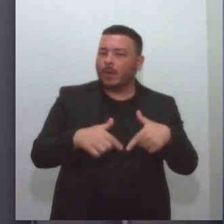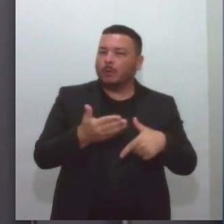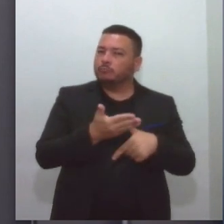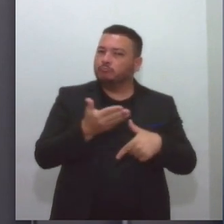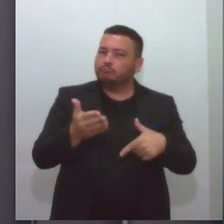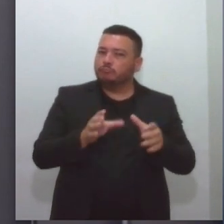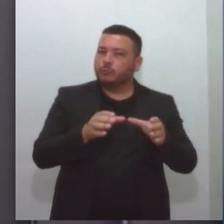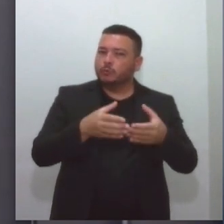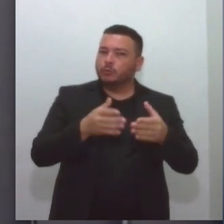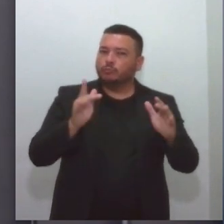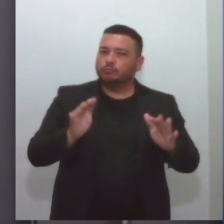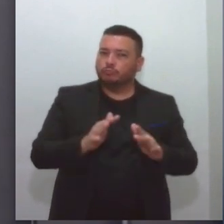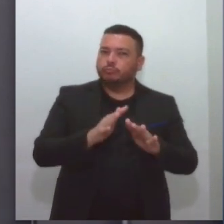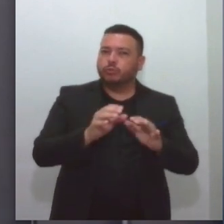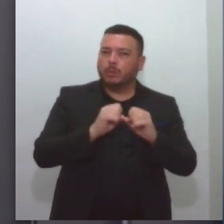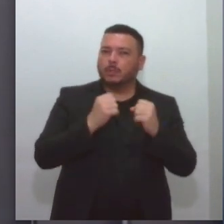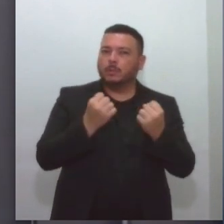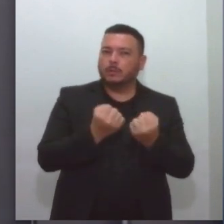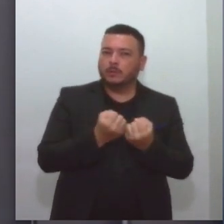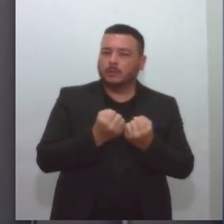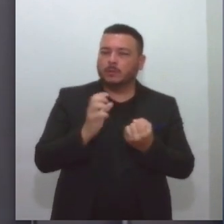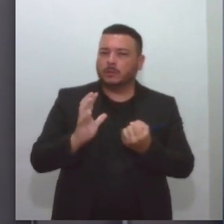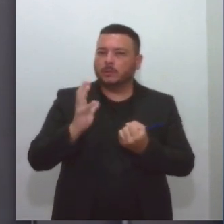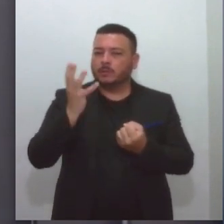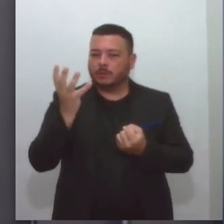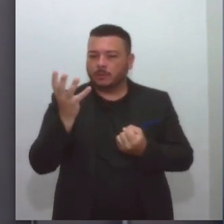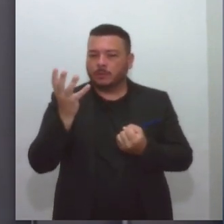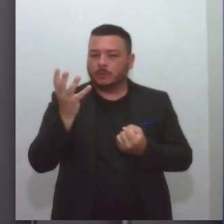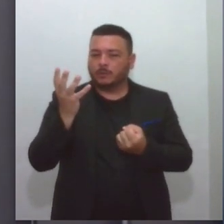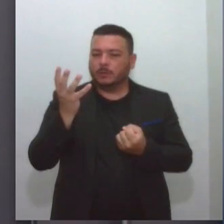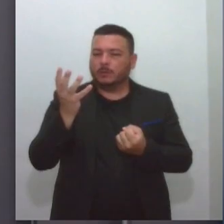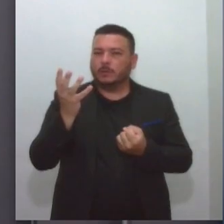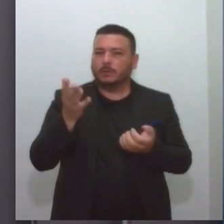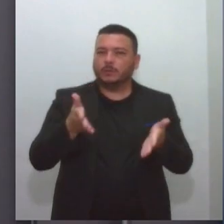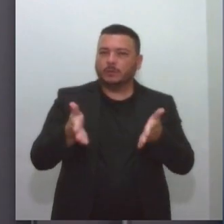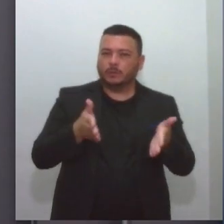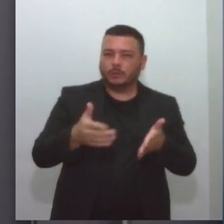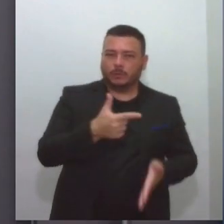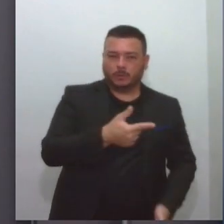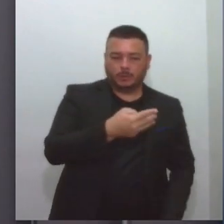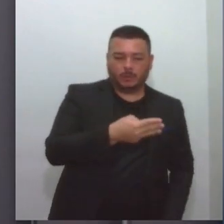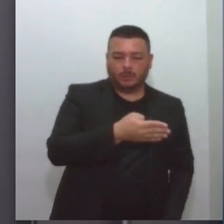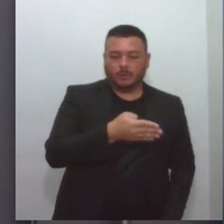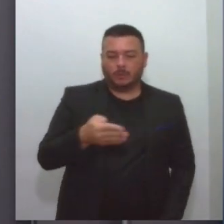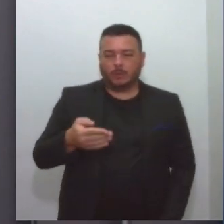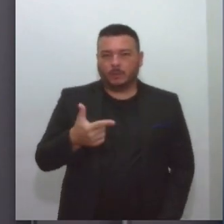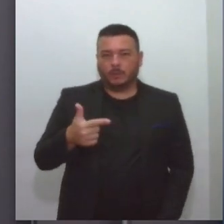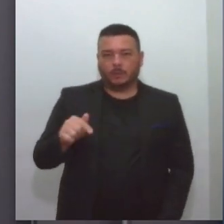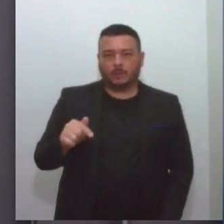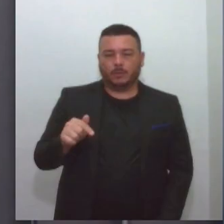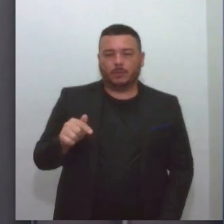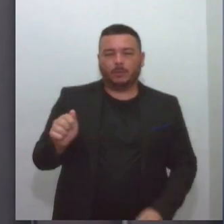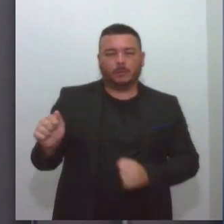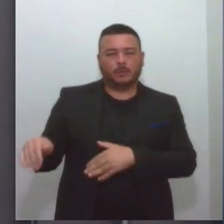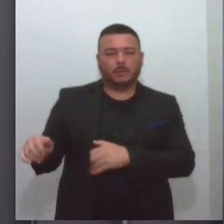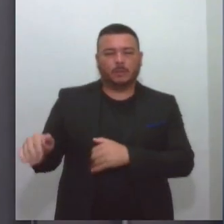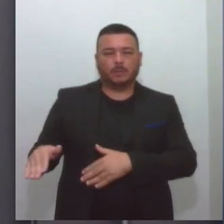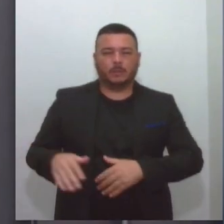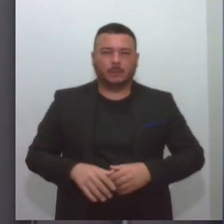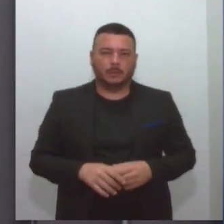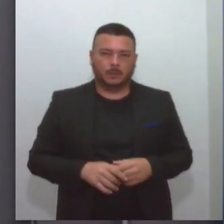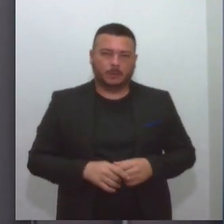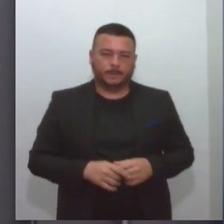ao seminário que vai acontecer entre os dias 23 e 27 de setembro? Perfeito.